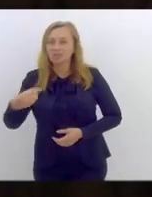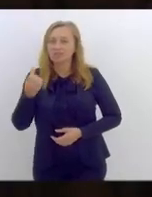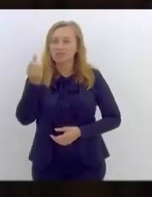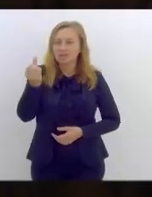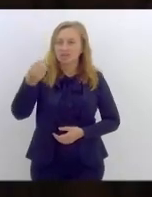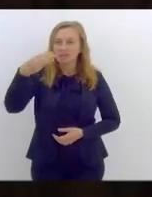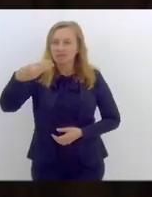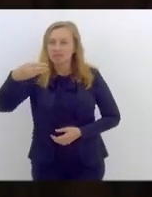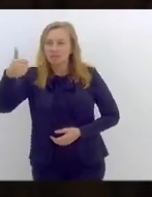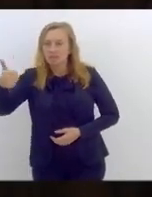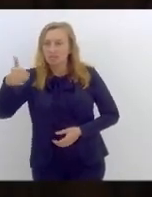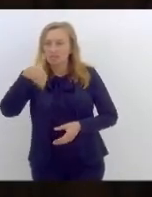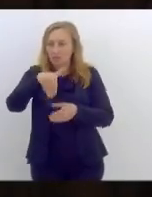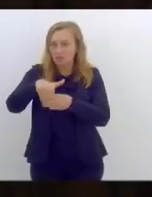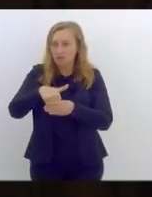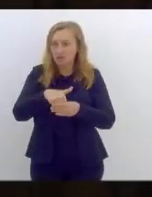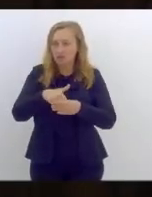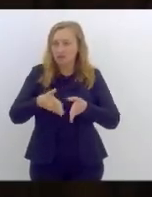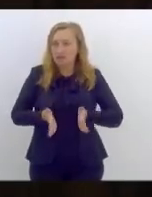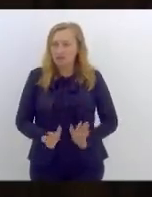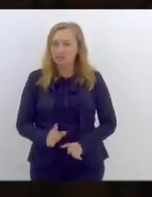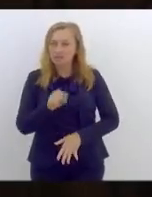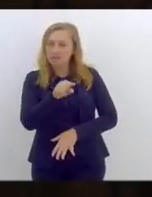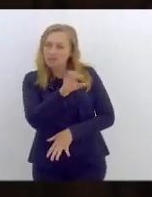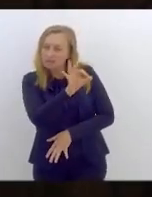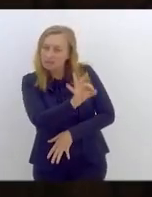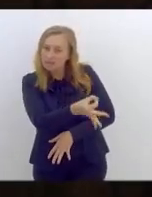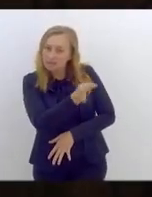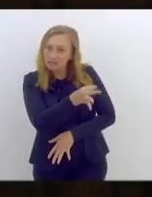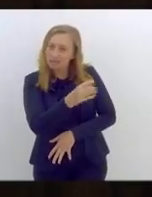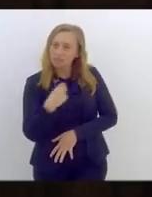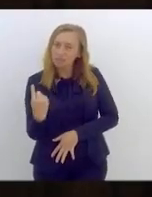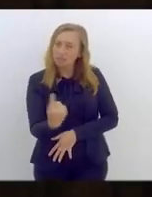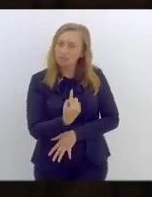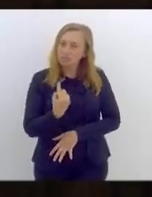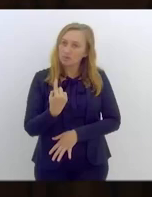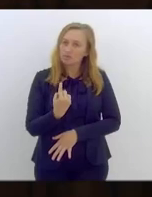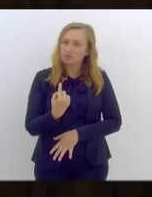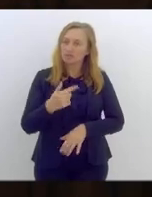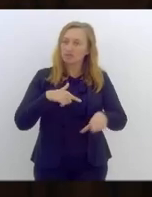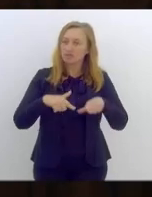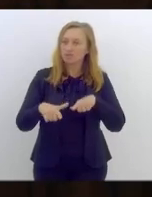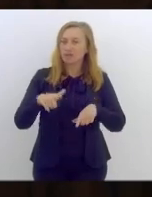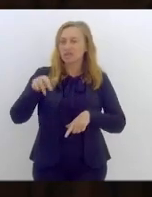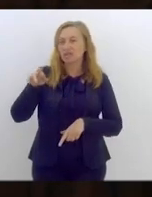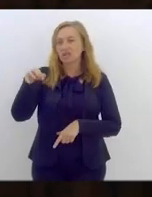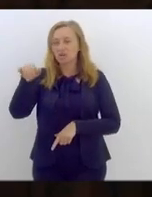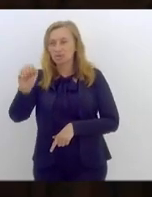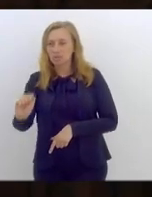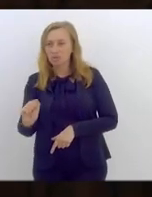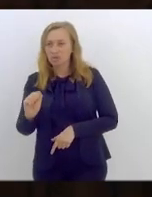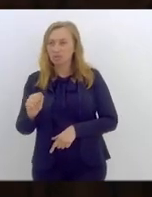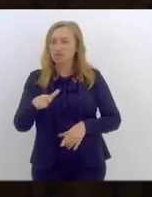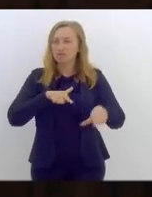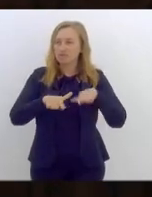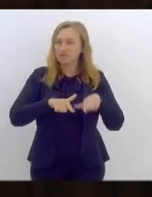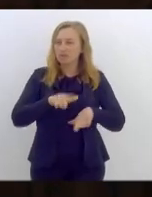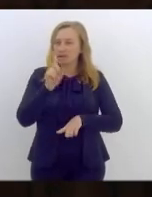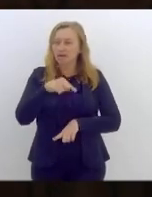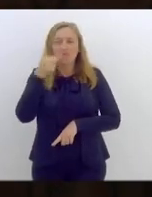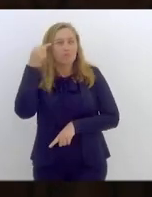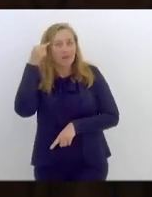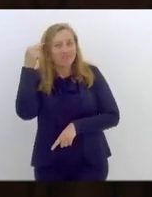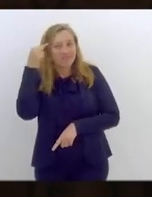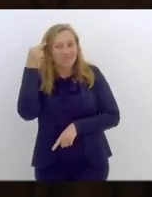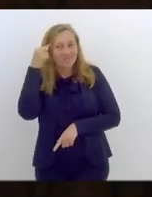40.631 votos. Nasci ali, de fato, a nossa mandata quilombo. Mandata essa que foi